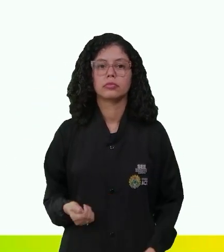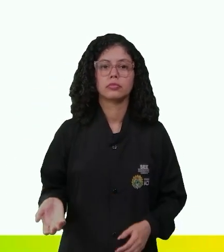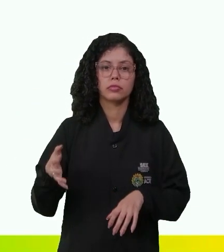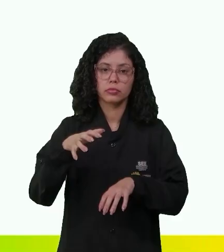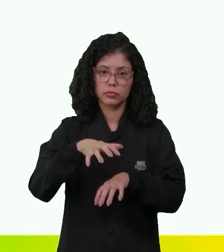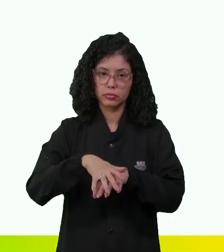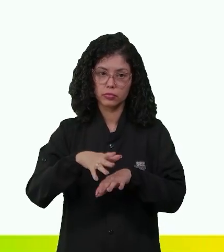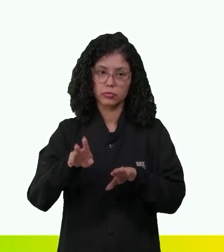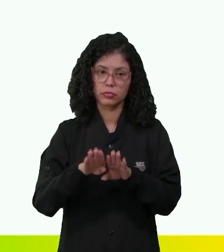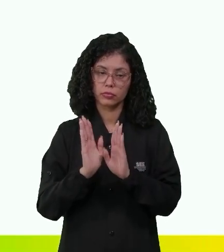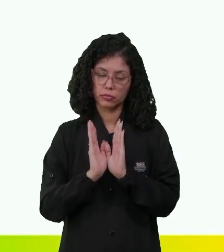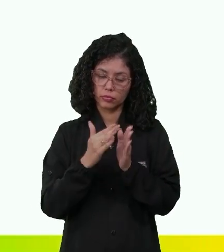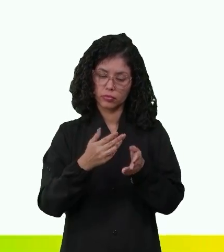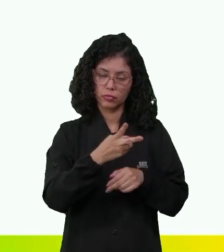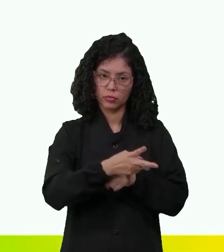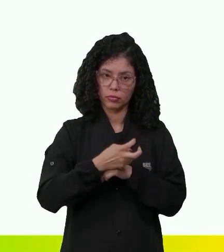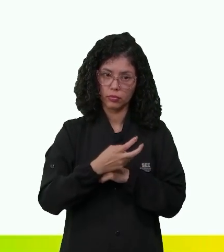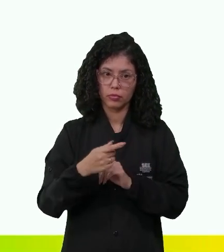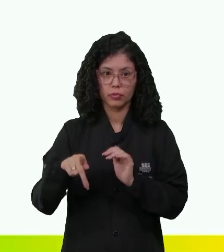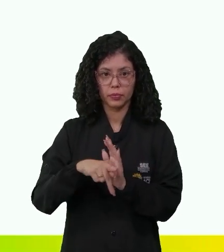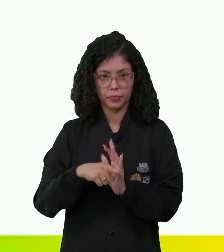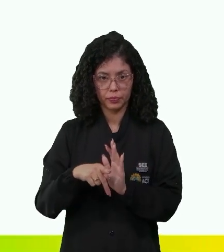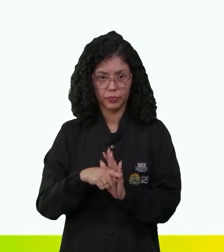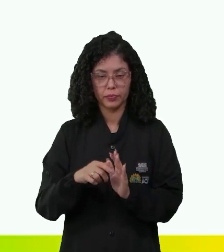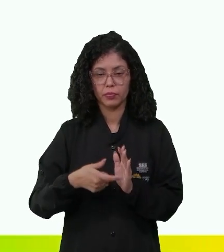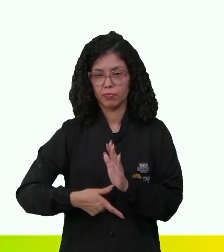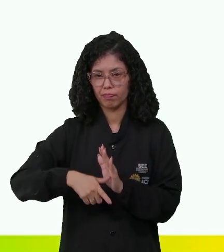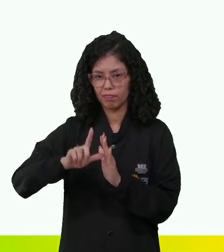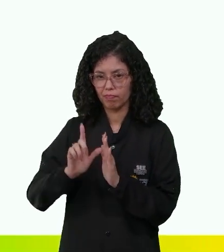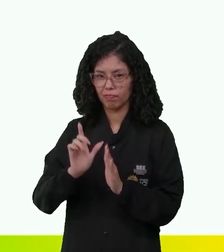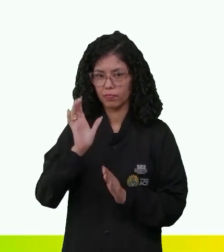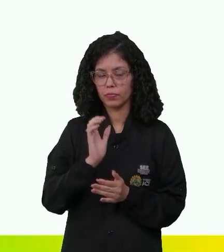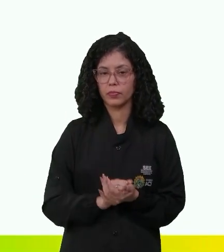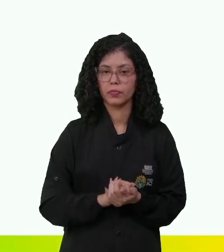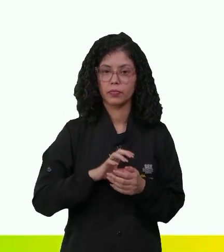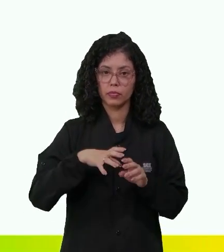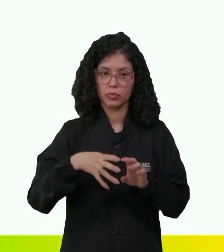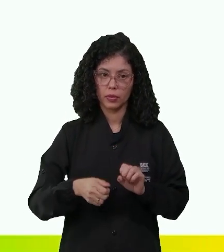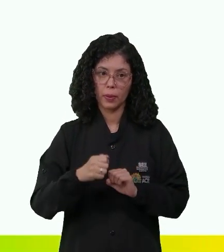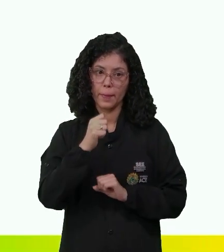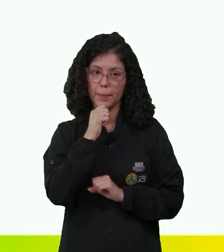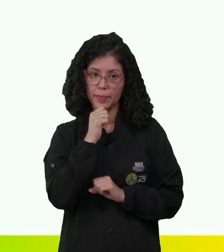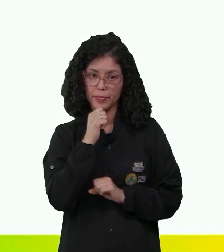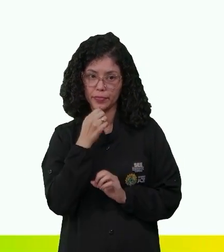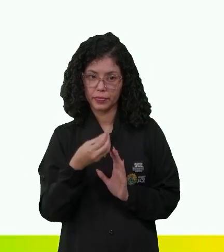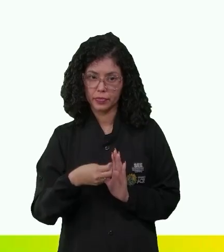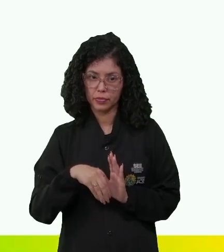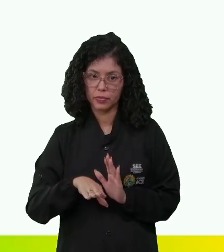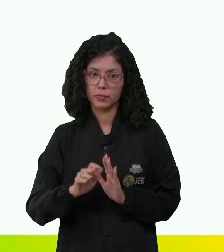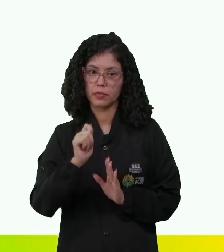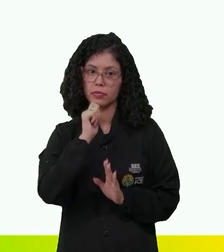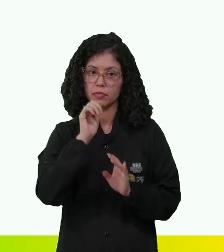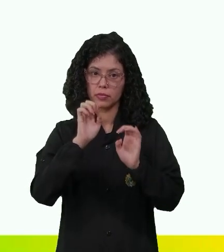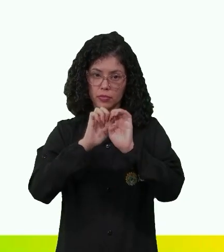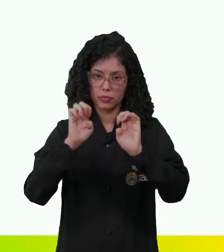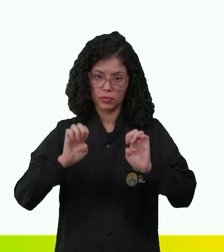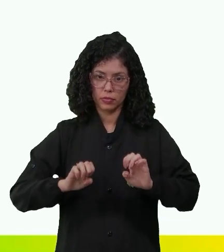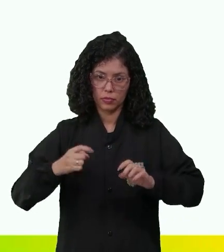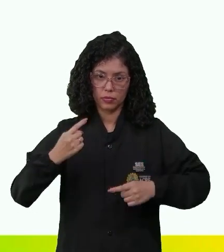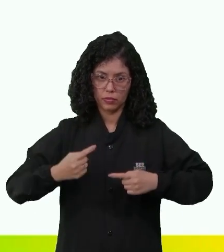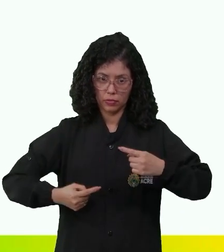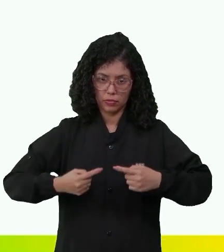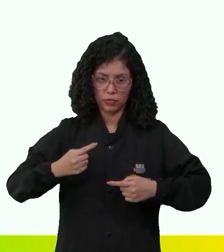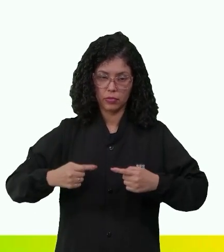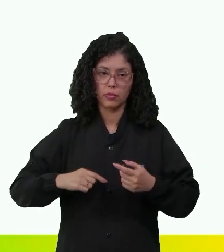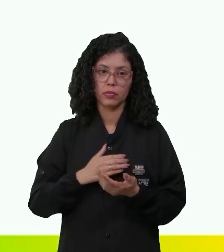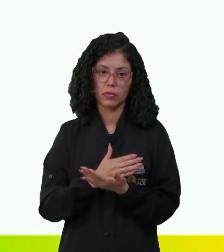O período colonial, focado na exploração, retardou essa formação, mas com a transferência da corte,